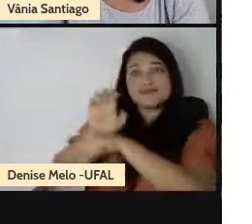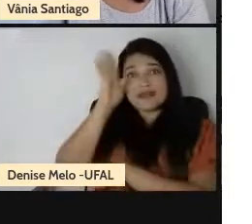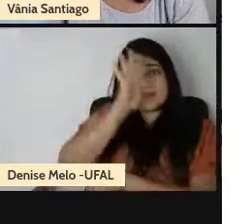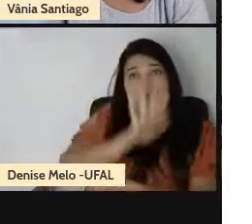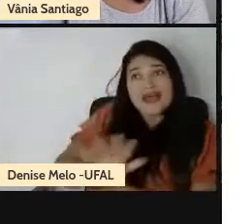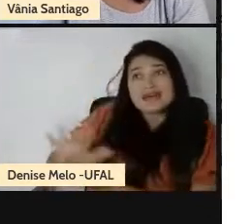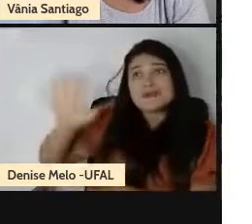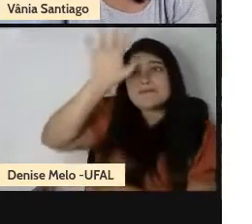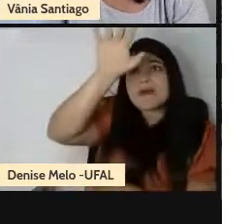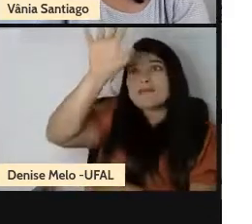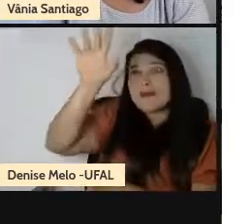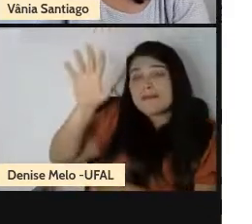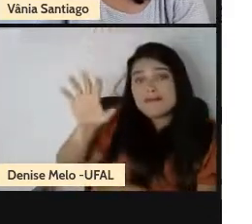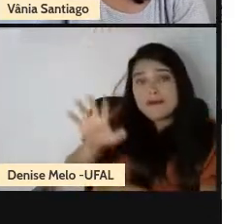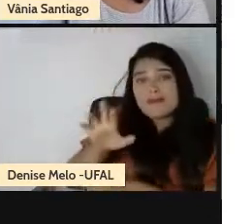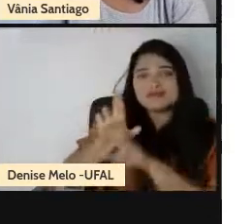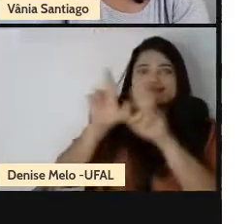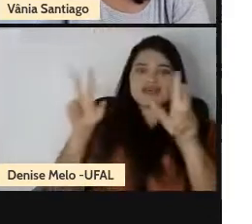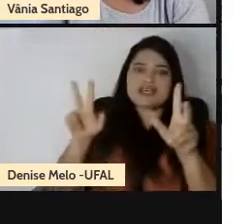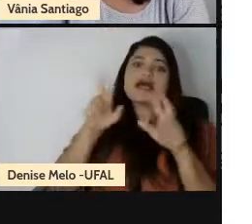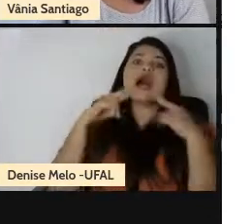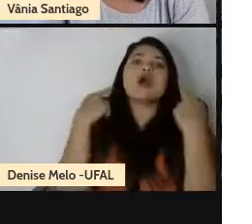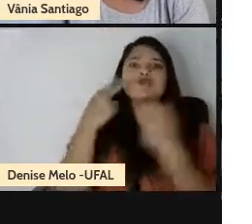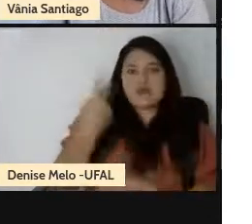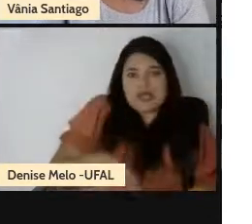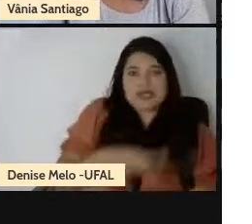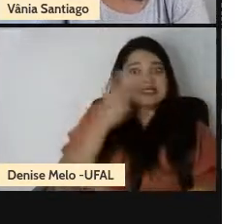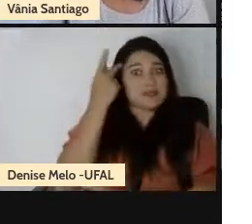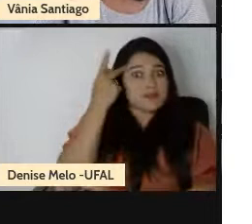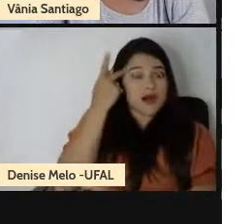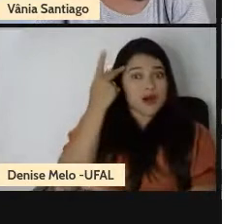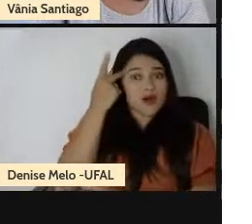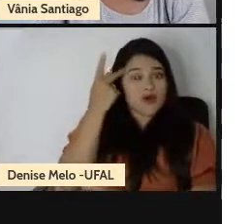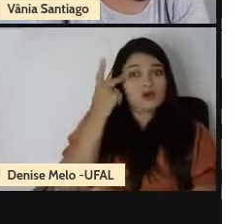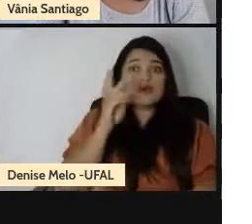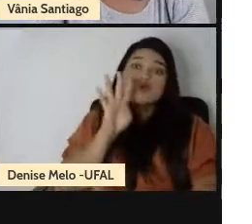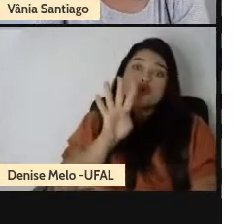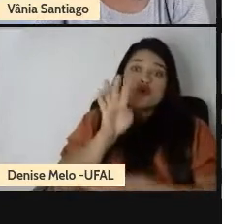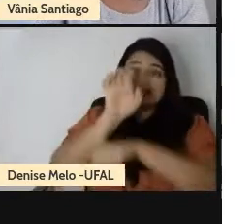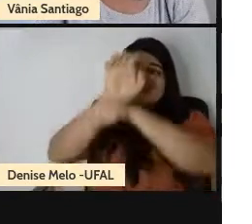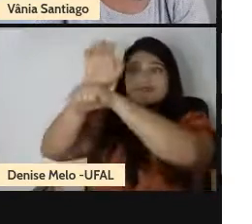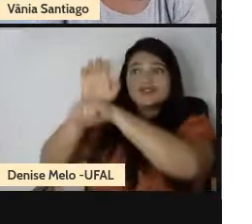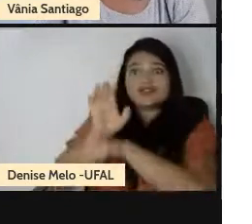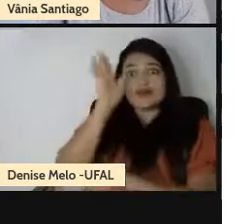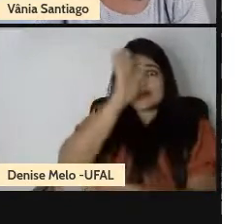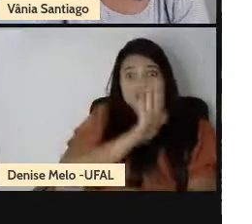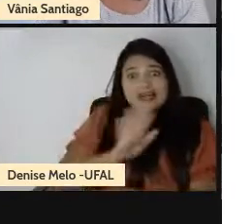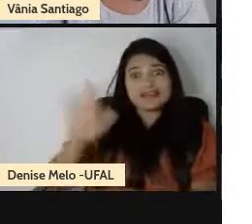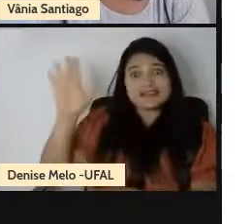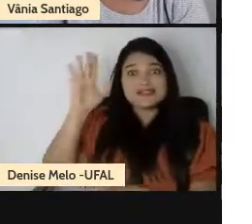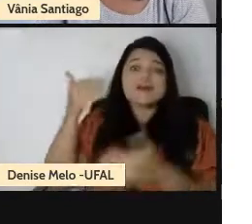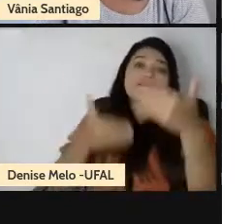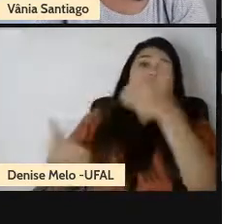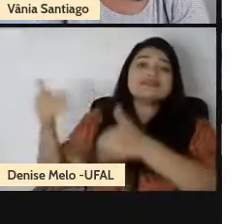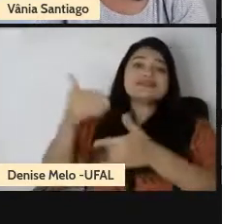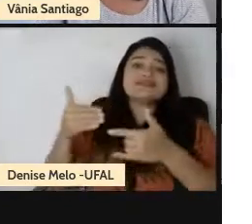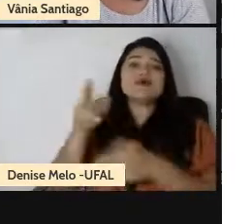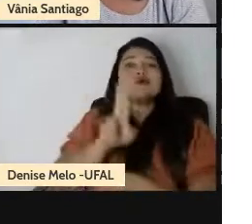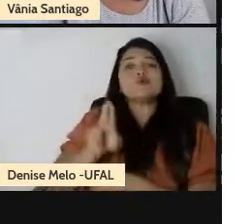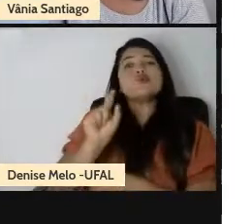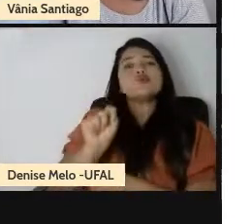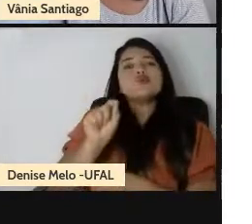A reunião estava acontecendo aqui em São Paulo e mais 4 estados do Brasil. Então, a gente vê